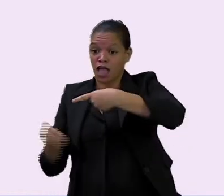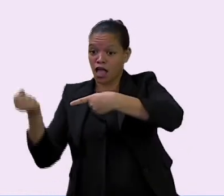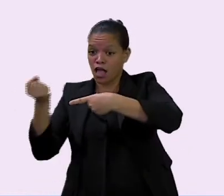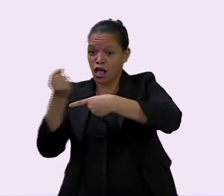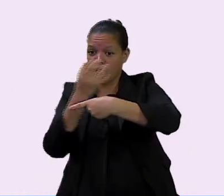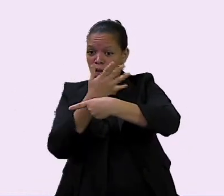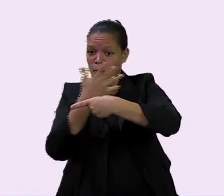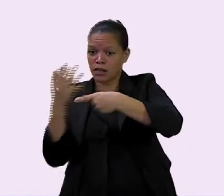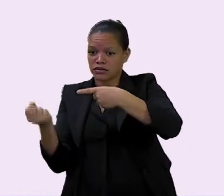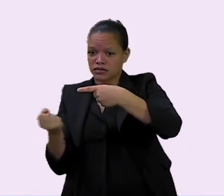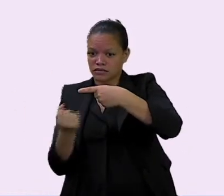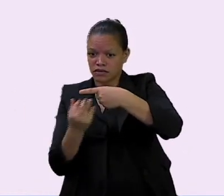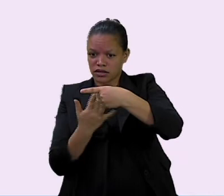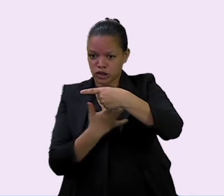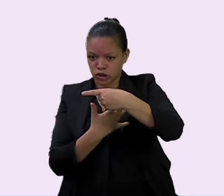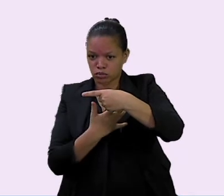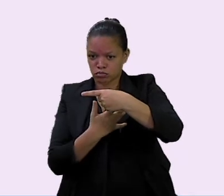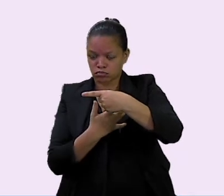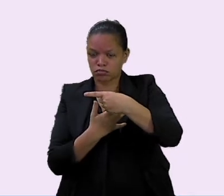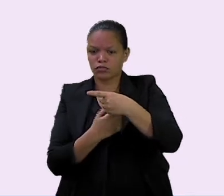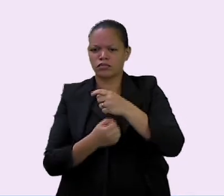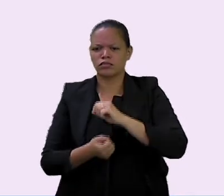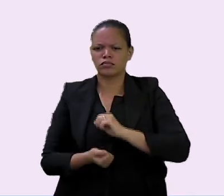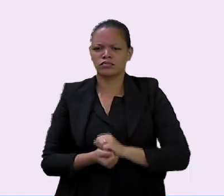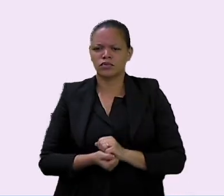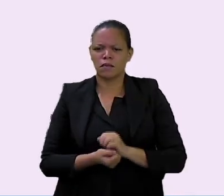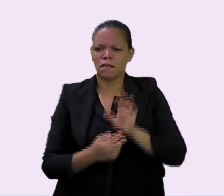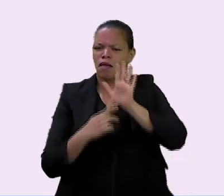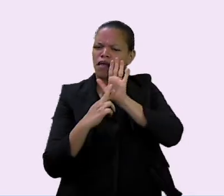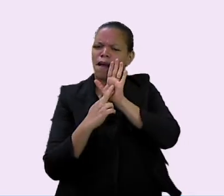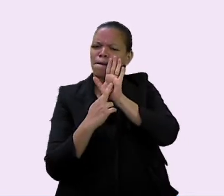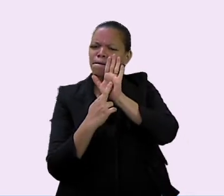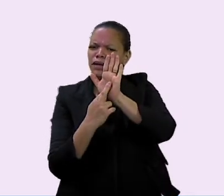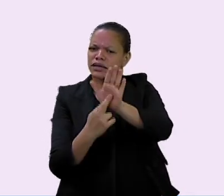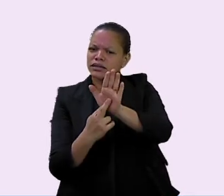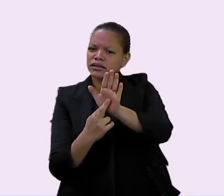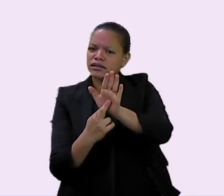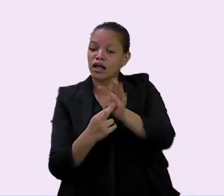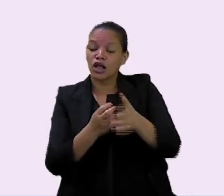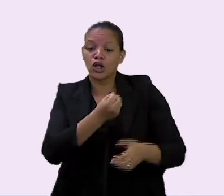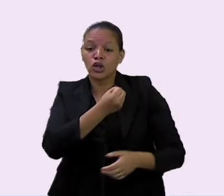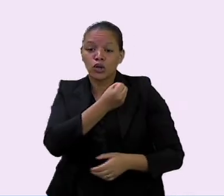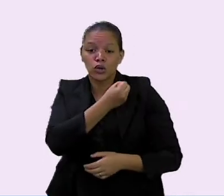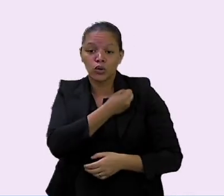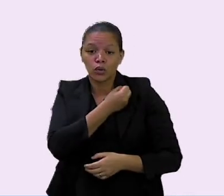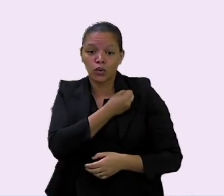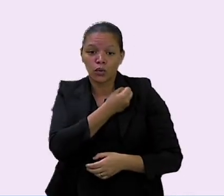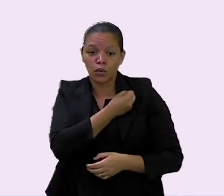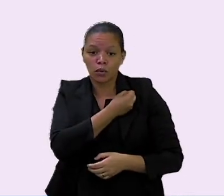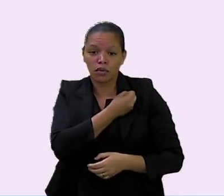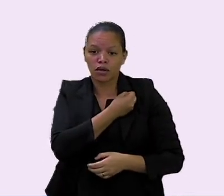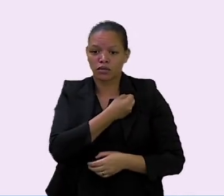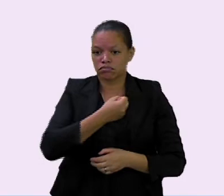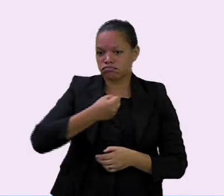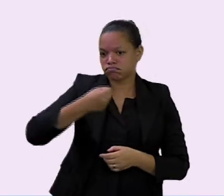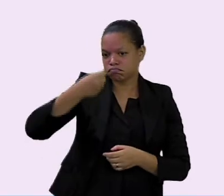nossas atividades escritas, elas podem estar representadas um número embaixo do